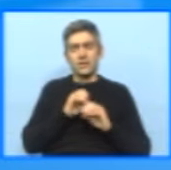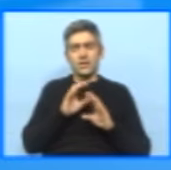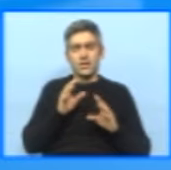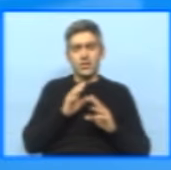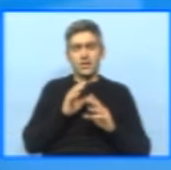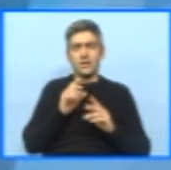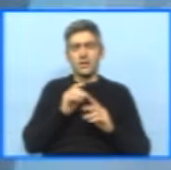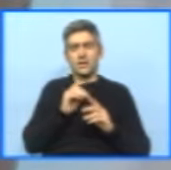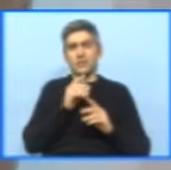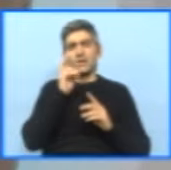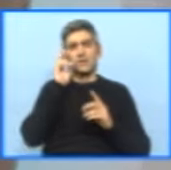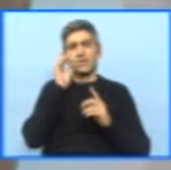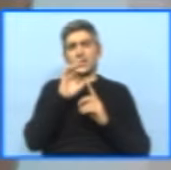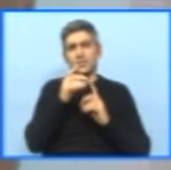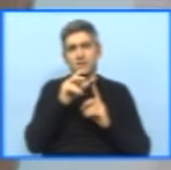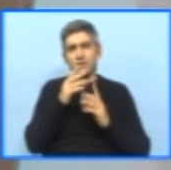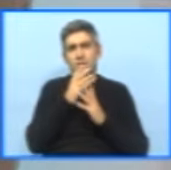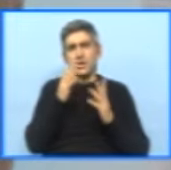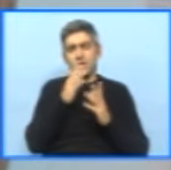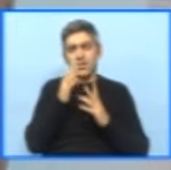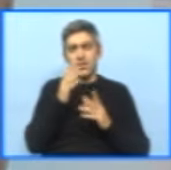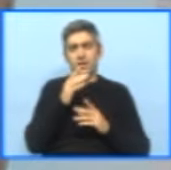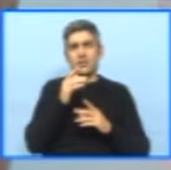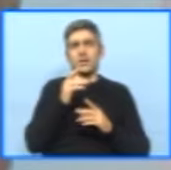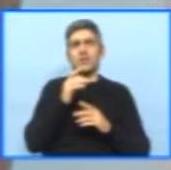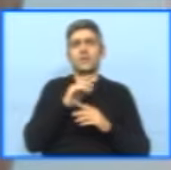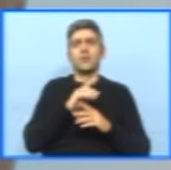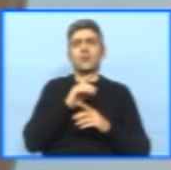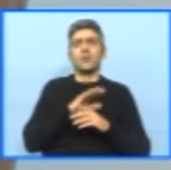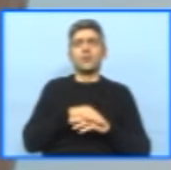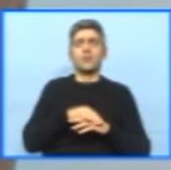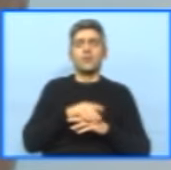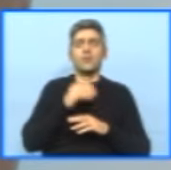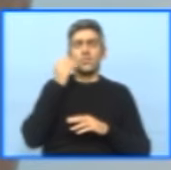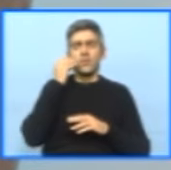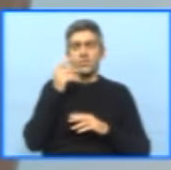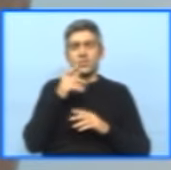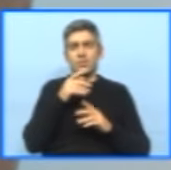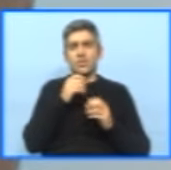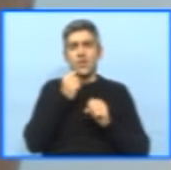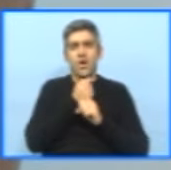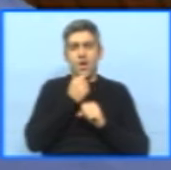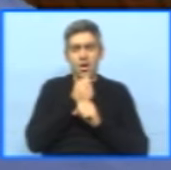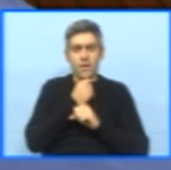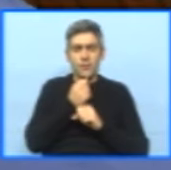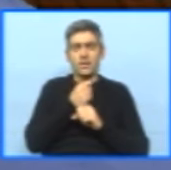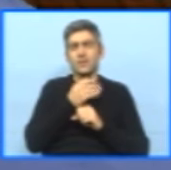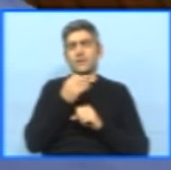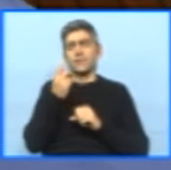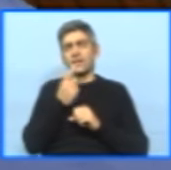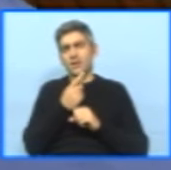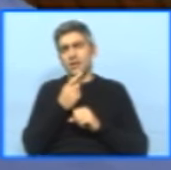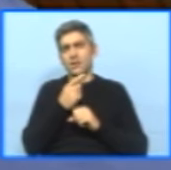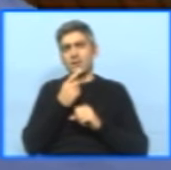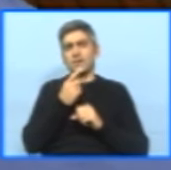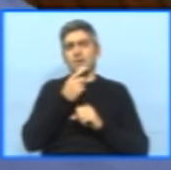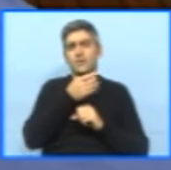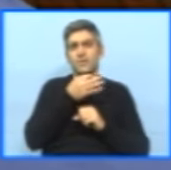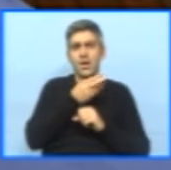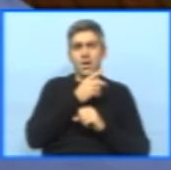que era a perspectiva dominante da justificação pelas obras à justificação pela fé. Paulo diz de uma forma muito clara, portanto, que a